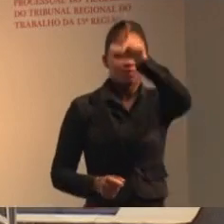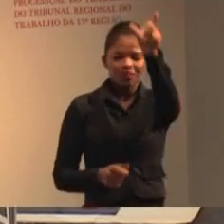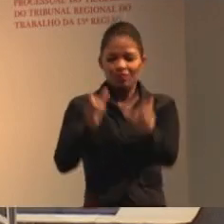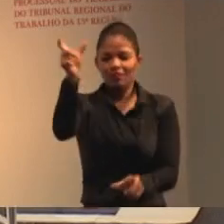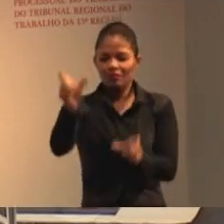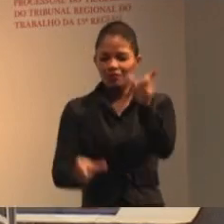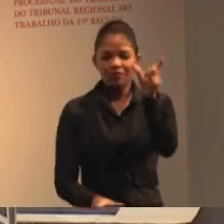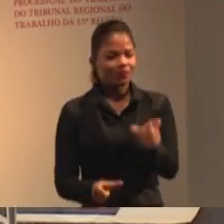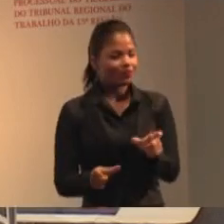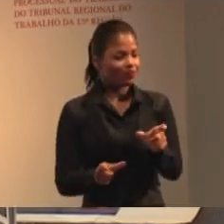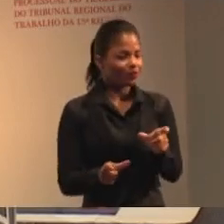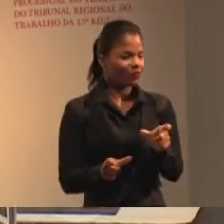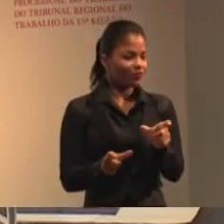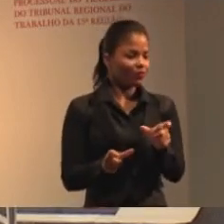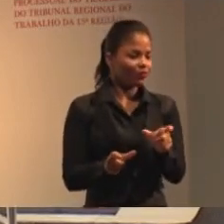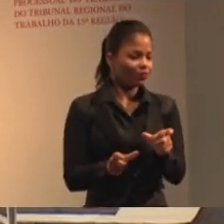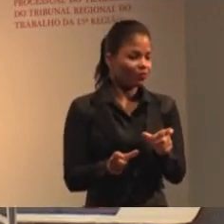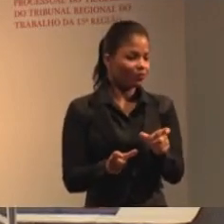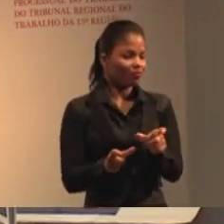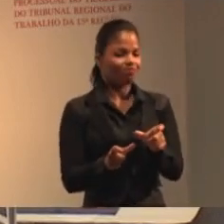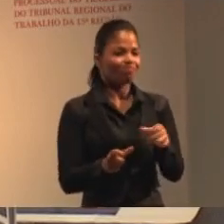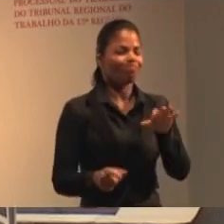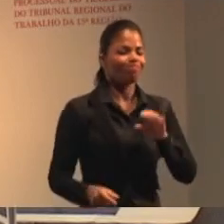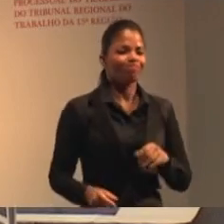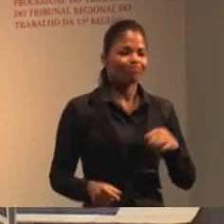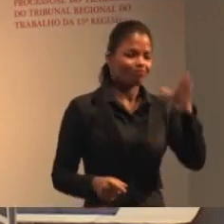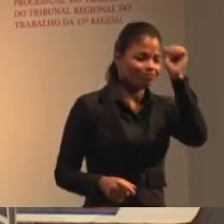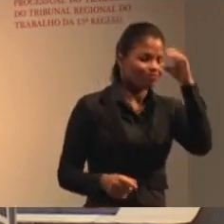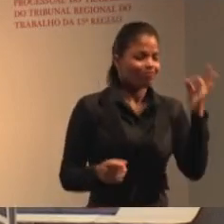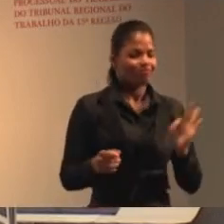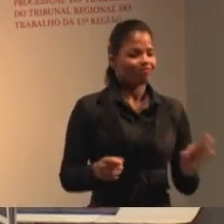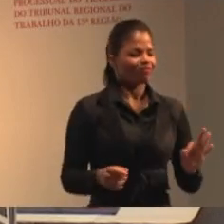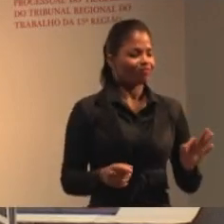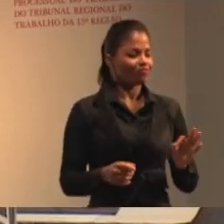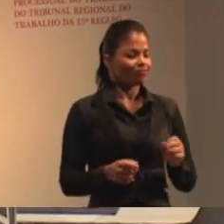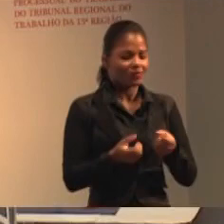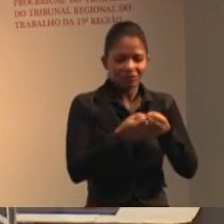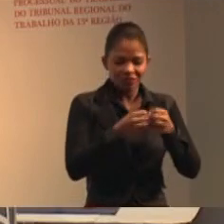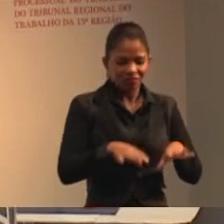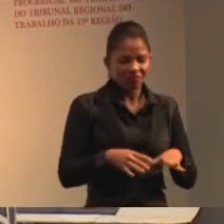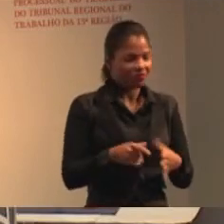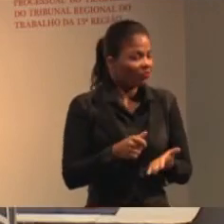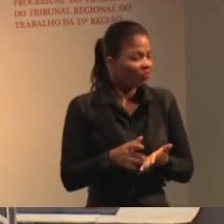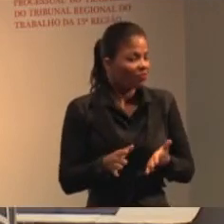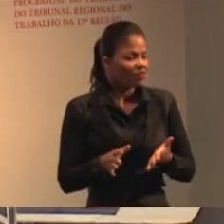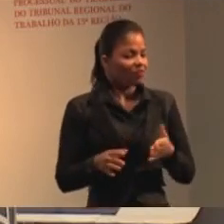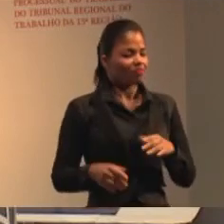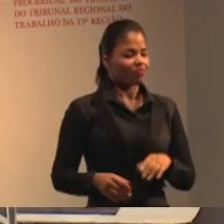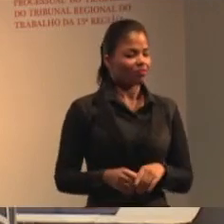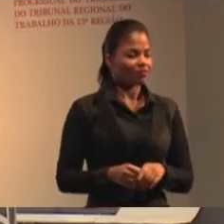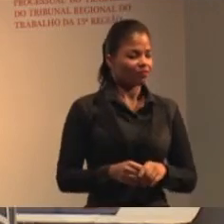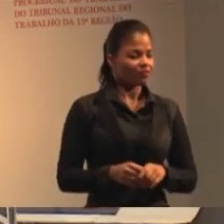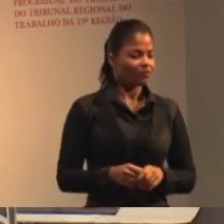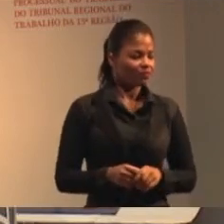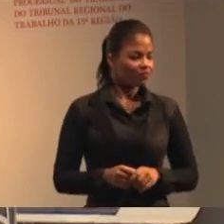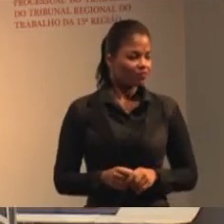pessoas vão se tornar irrelevantes, descartáveis, economicamente